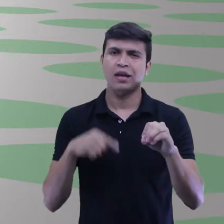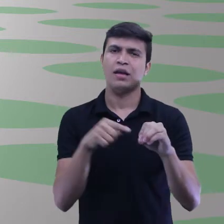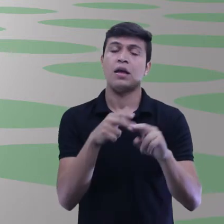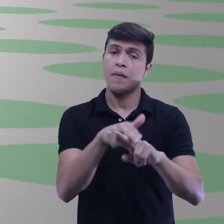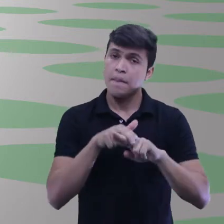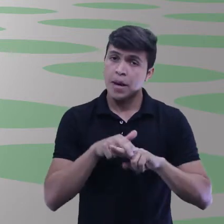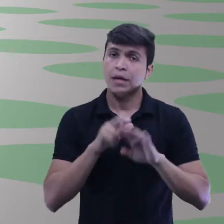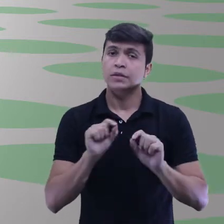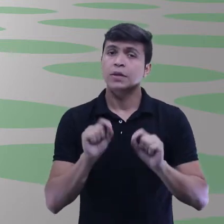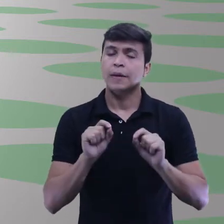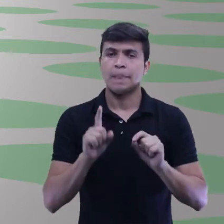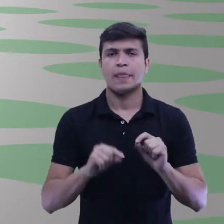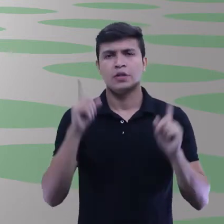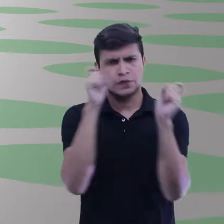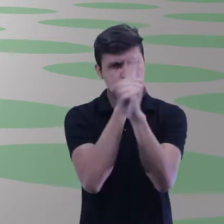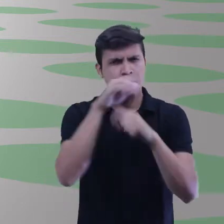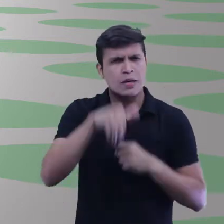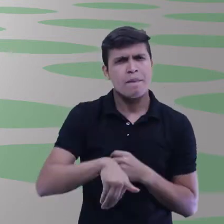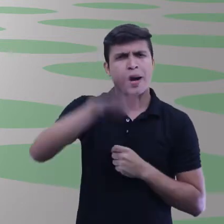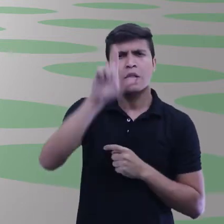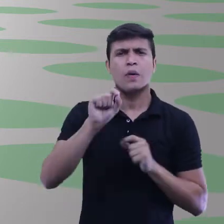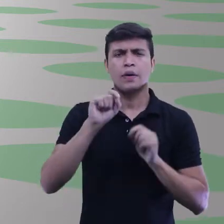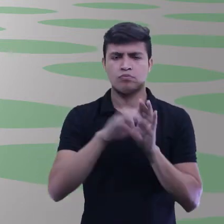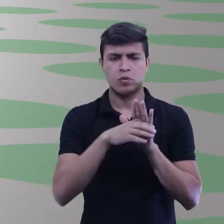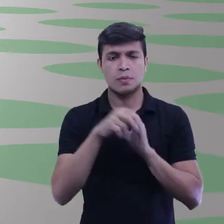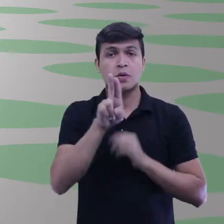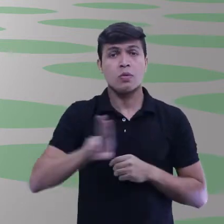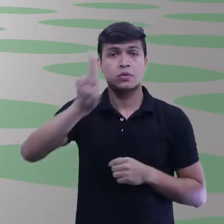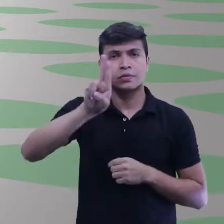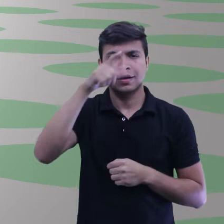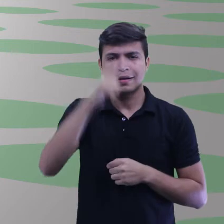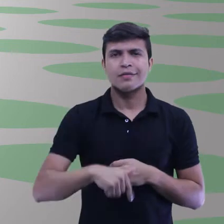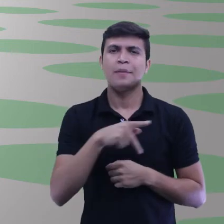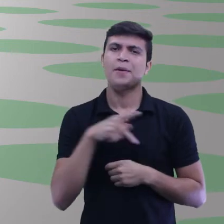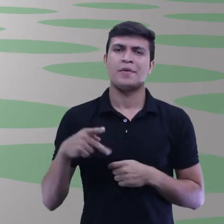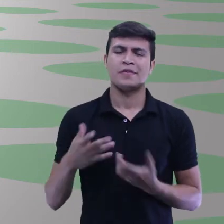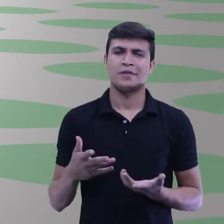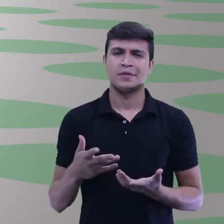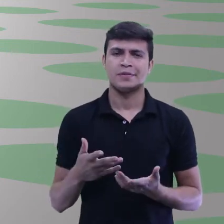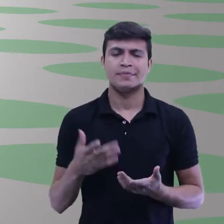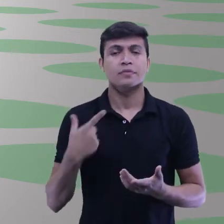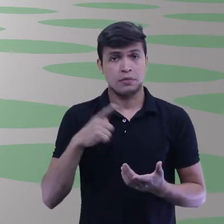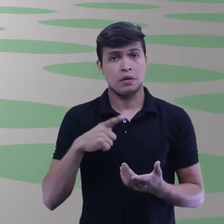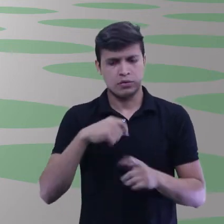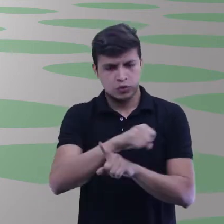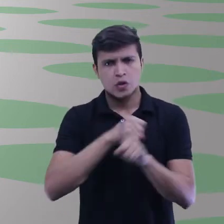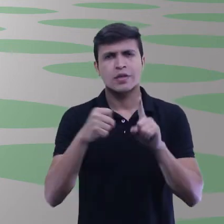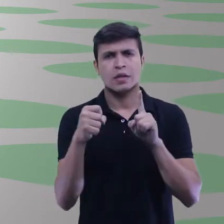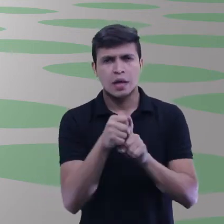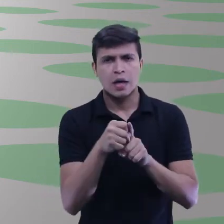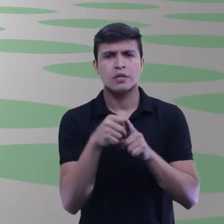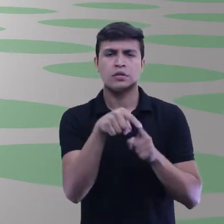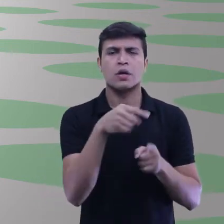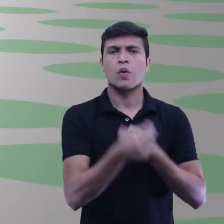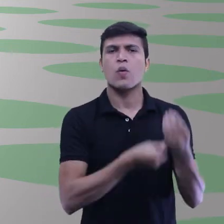maior dificuldade esteja nas concepções utilizadas pelos docentes em sala de aula. Dentro da perspectiva atual, tanto de sociedade,